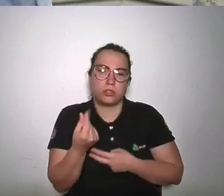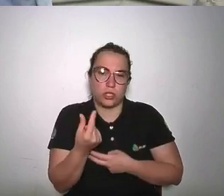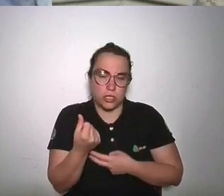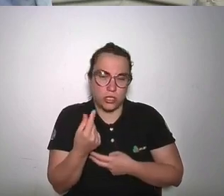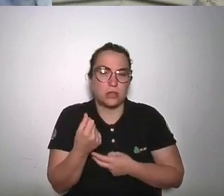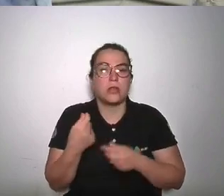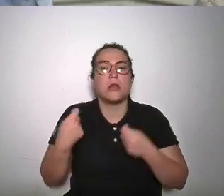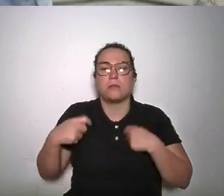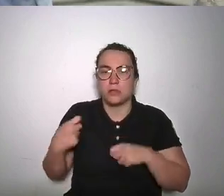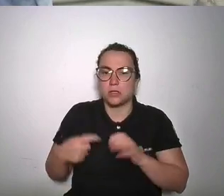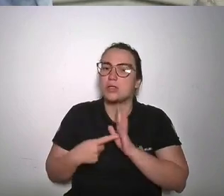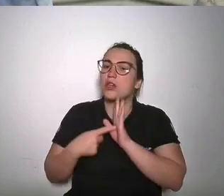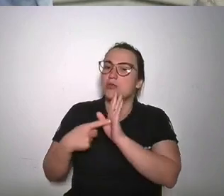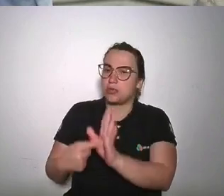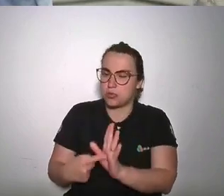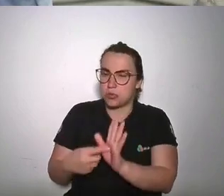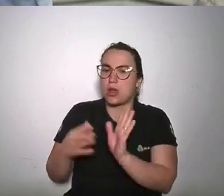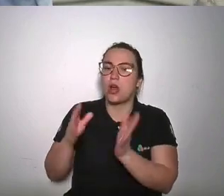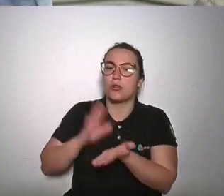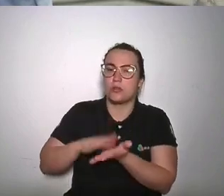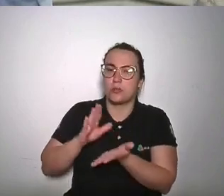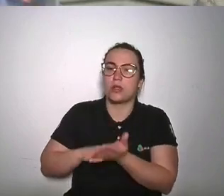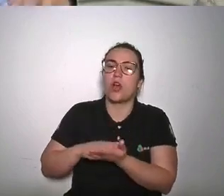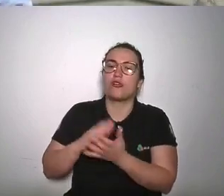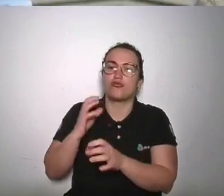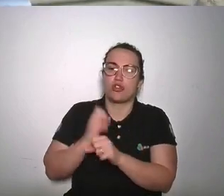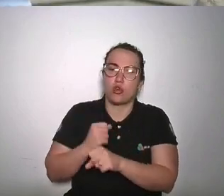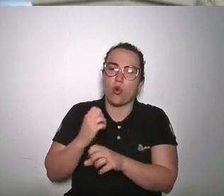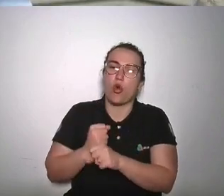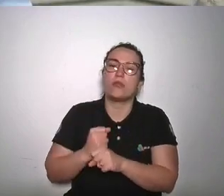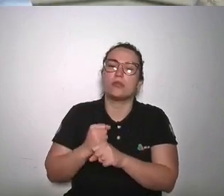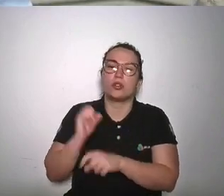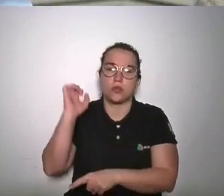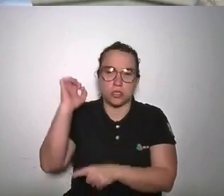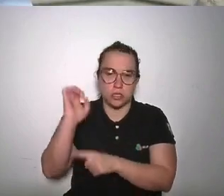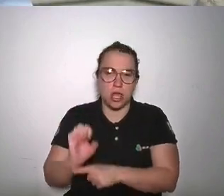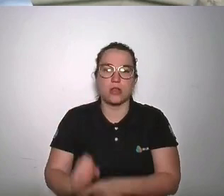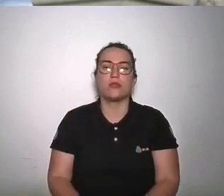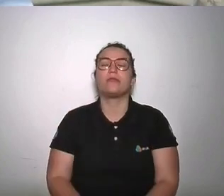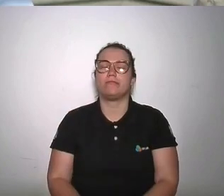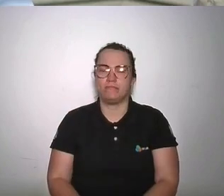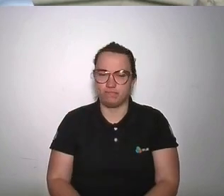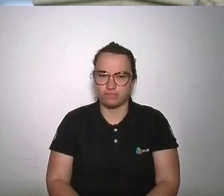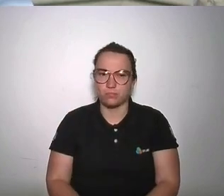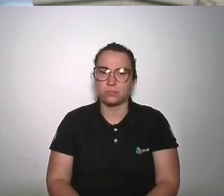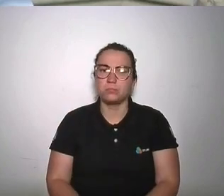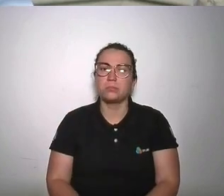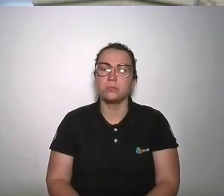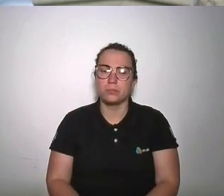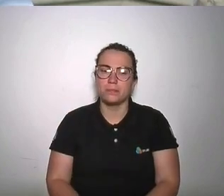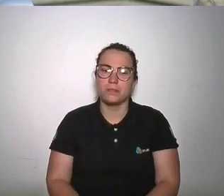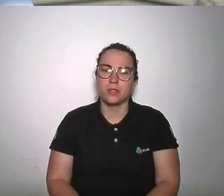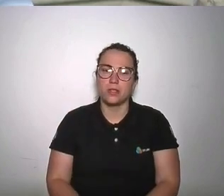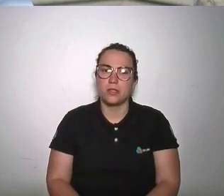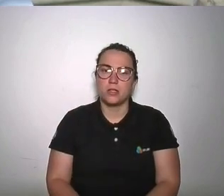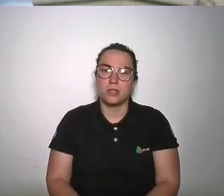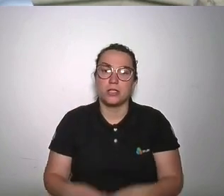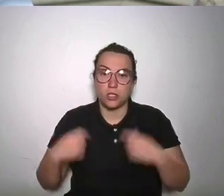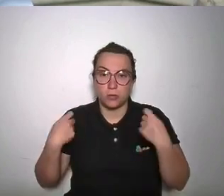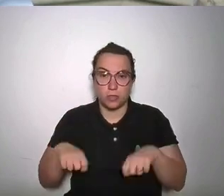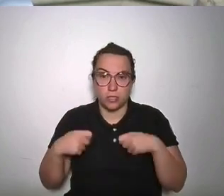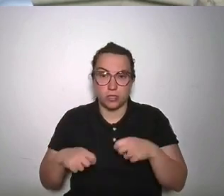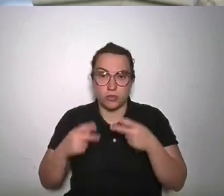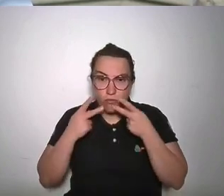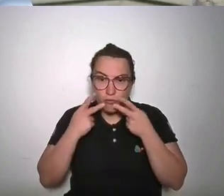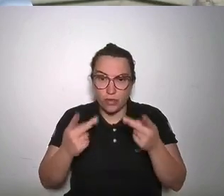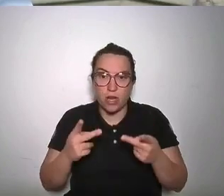deve-se satisfação ao Tribunal de Contas do Estado. E, nesse sentido, eu preciso dizer a todos os senhores que nós